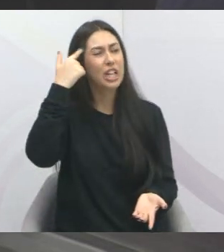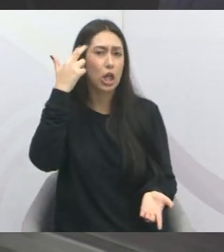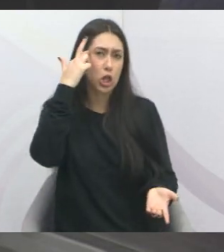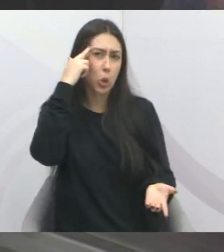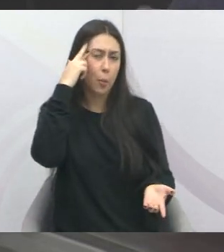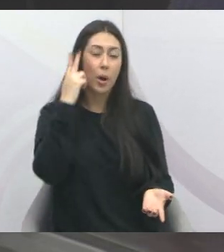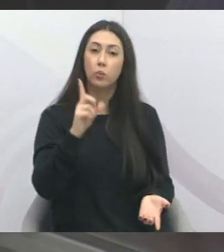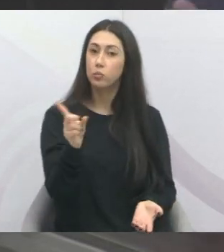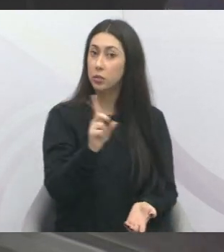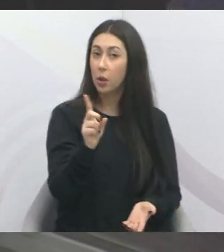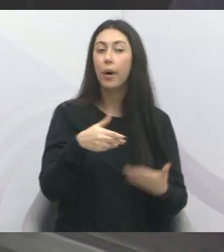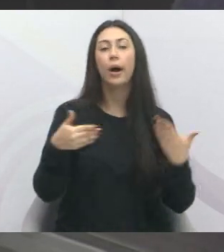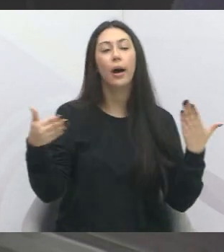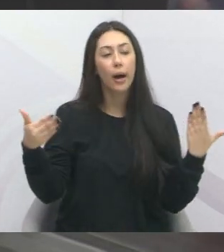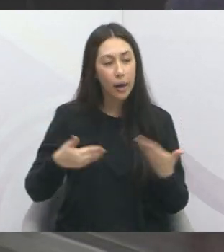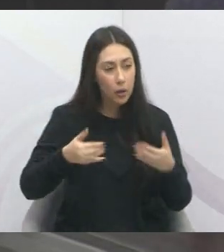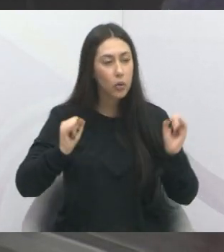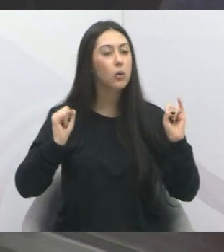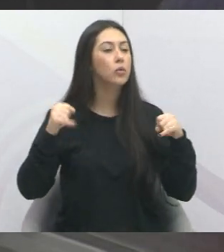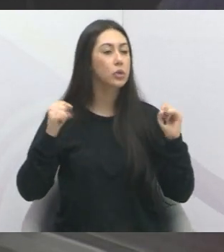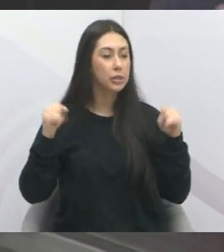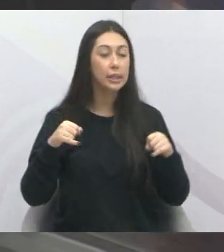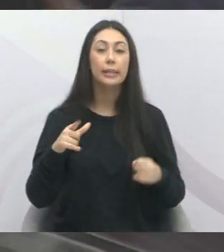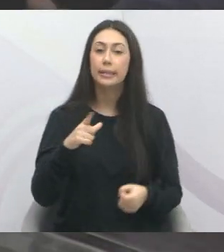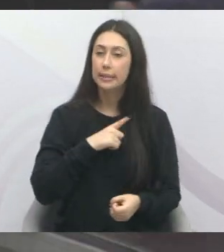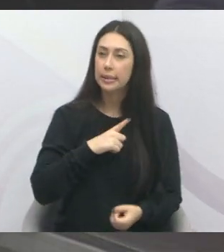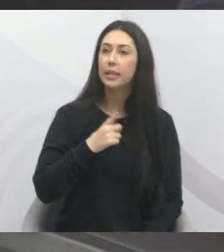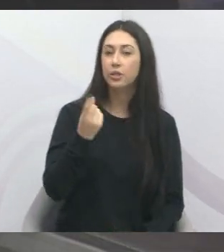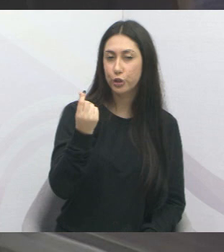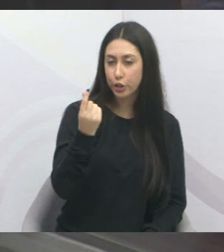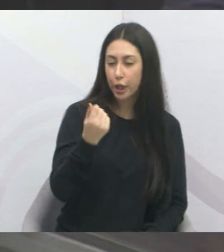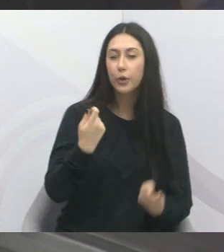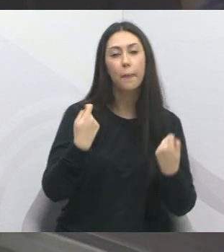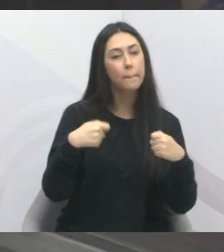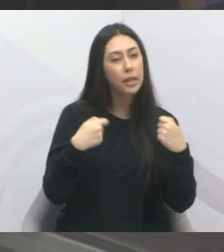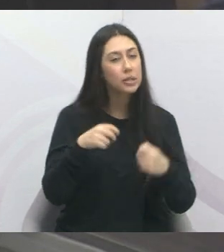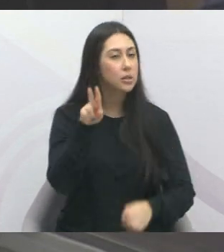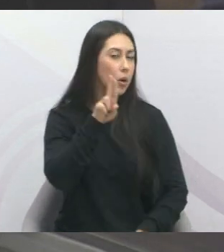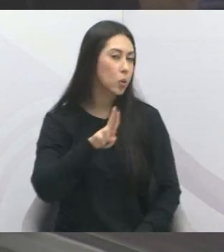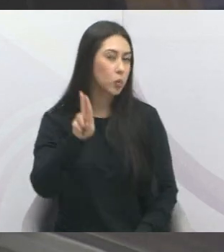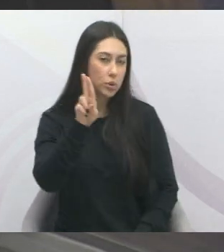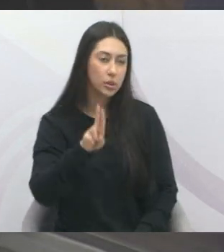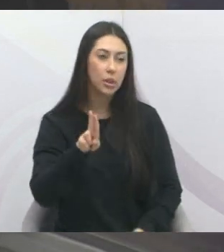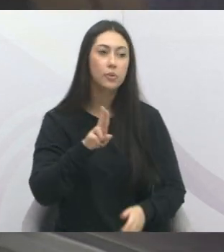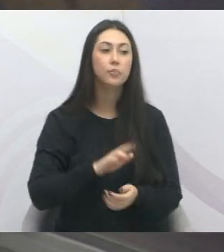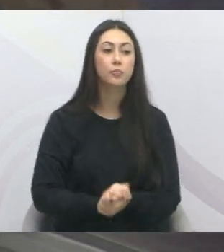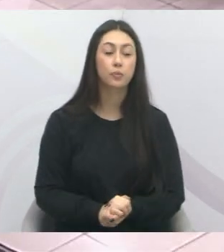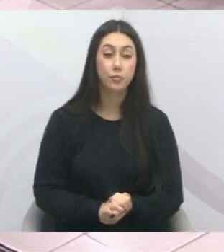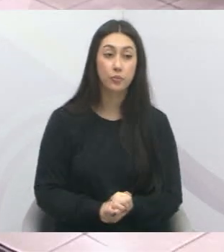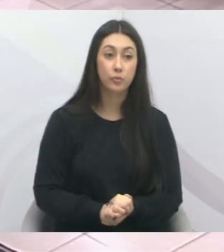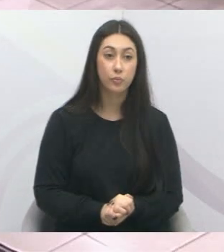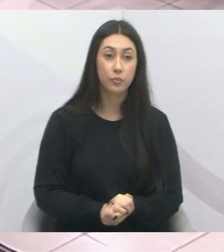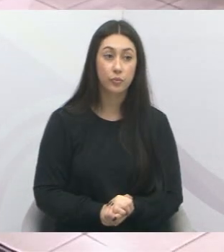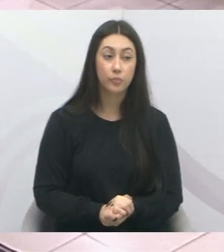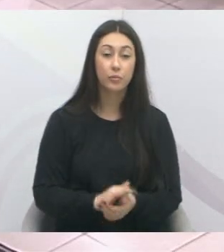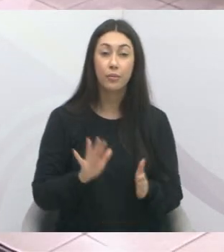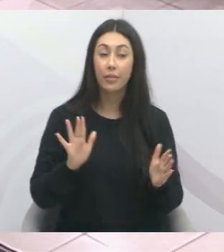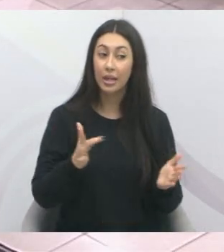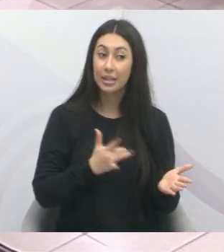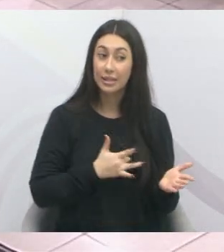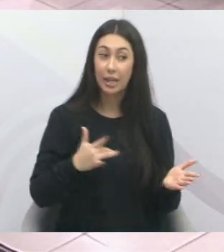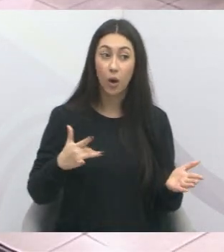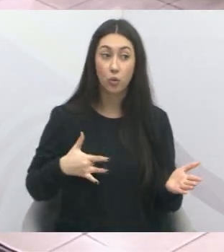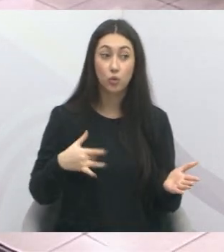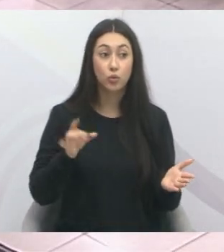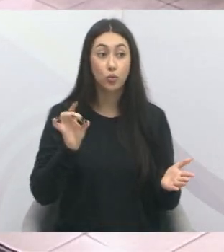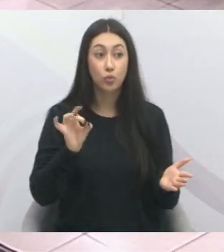é. Mas agora sim. Então, tem recurso do Tesouro, tem que ser aplicado e resolver esse problema. É que a saúde não é